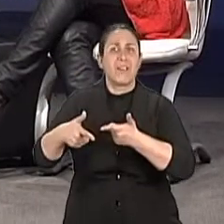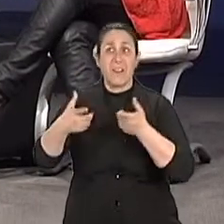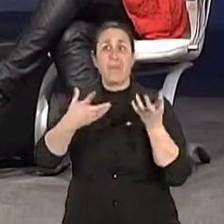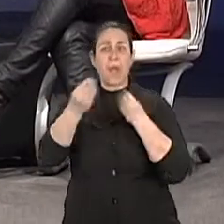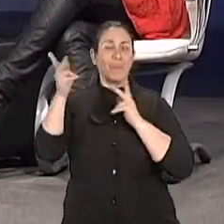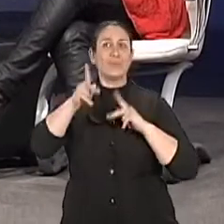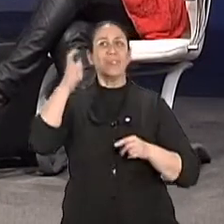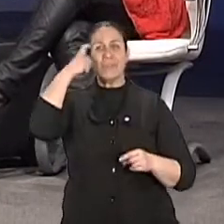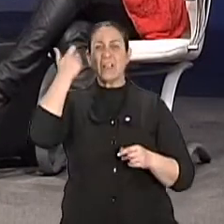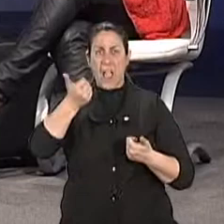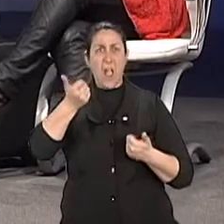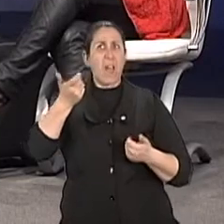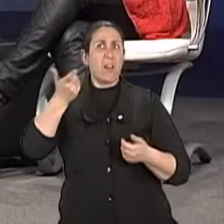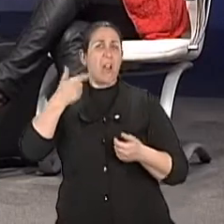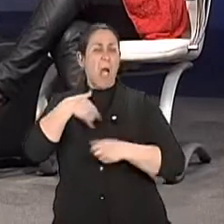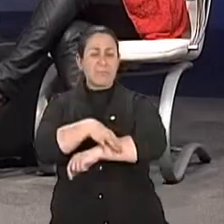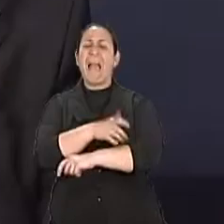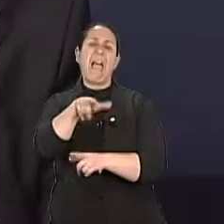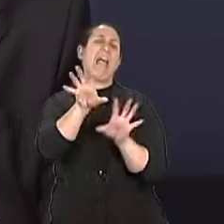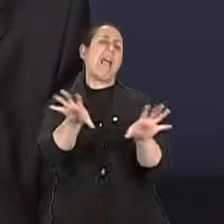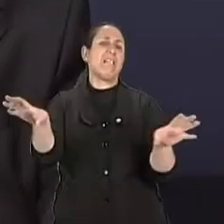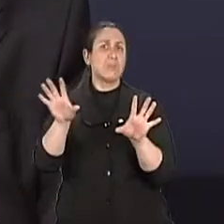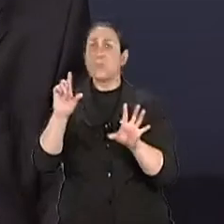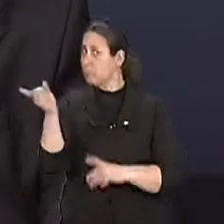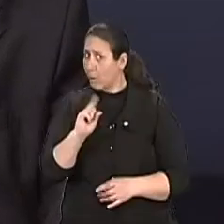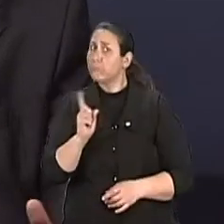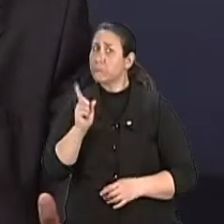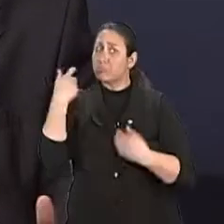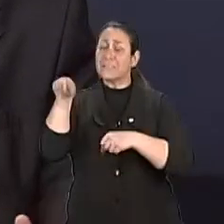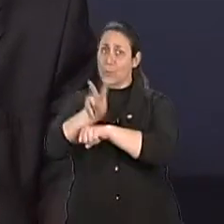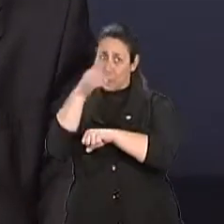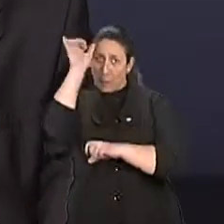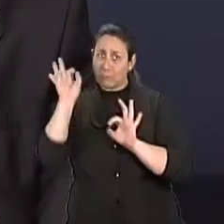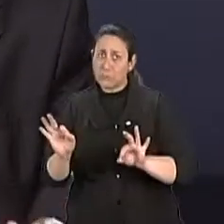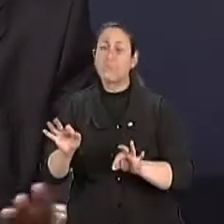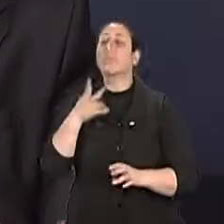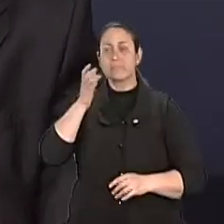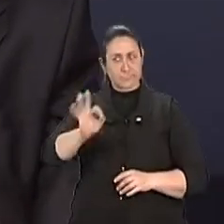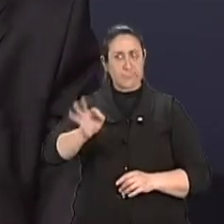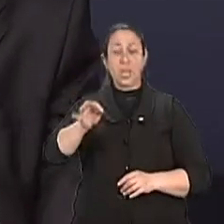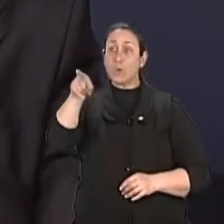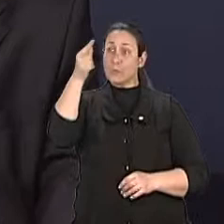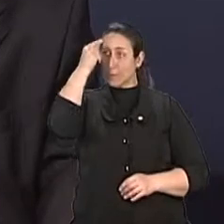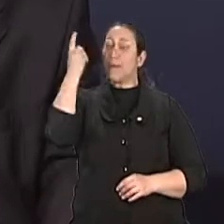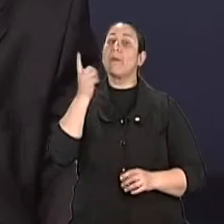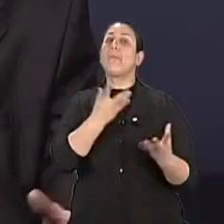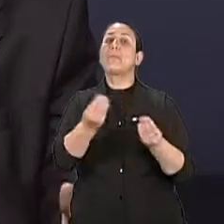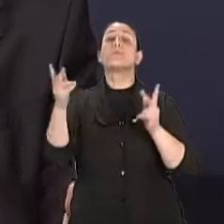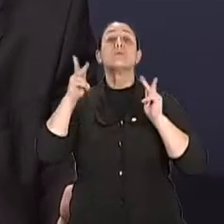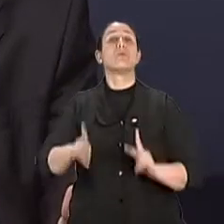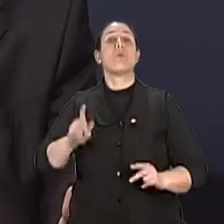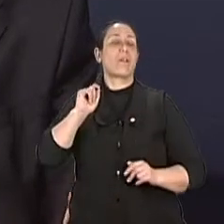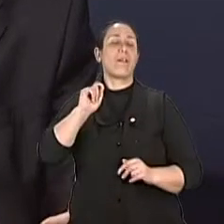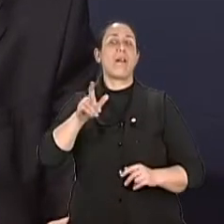ninguém. Exatamente. Mas prevenir, né, doutor? Exatamente. E se nós formos pegar assim, os hábitos dessas pessoas, tirando a alimentação, que é um